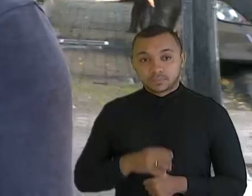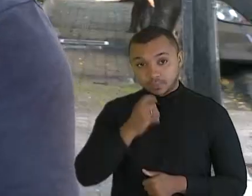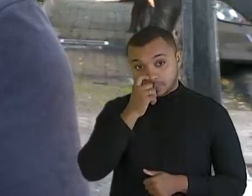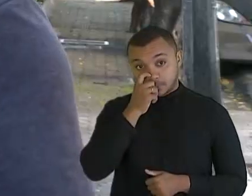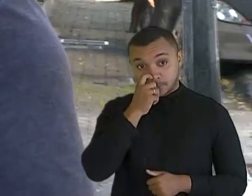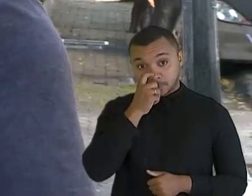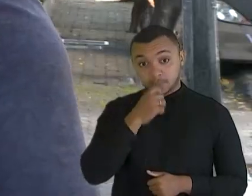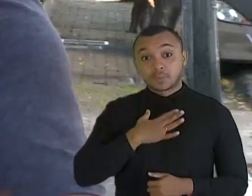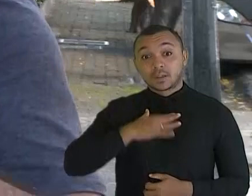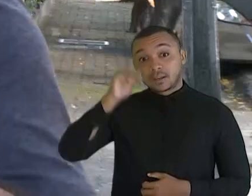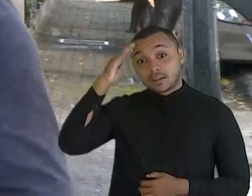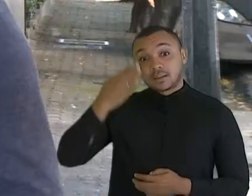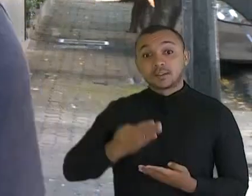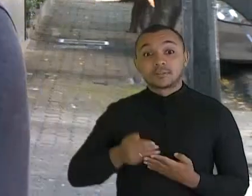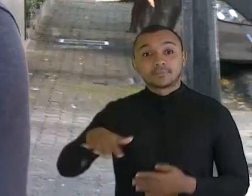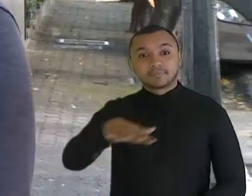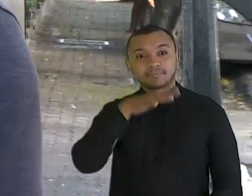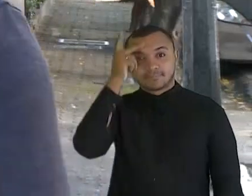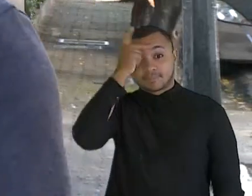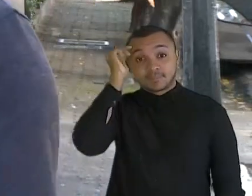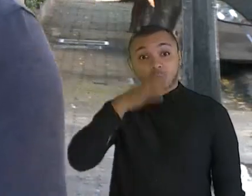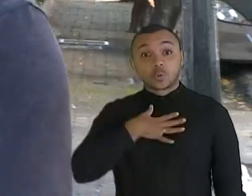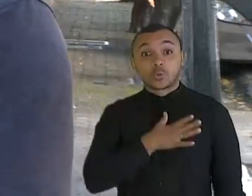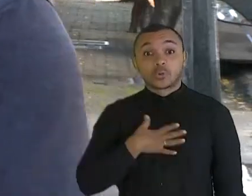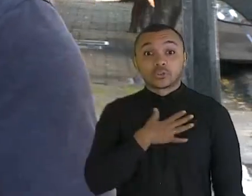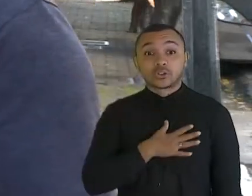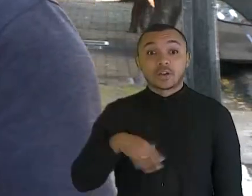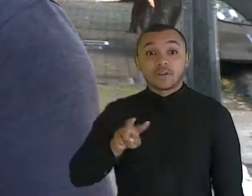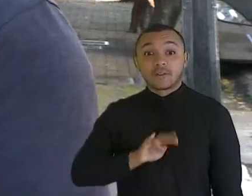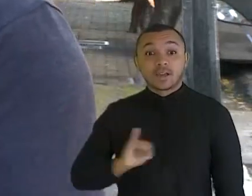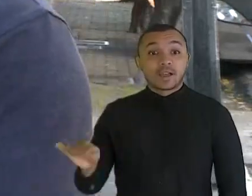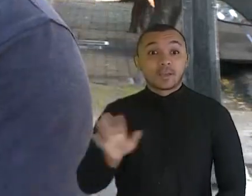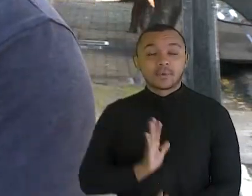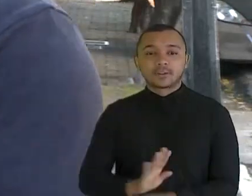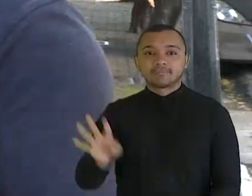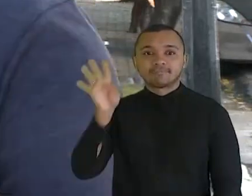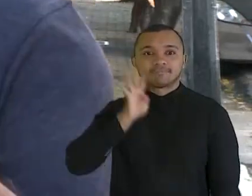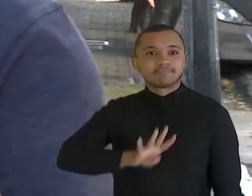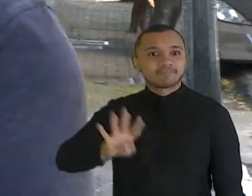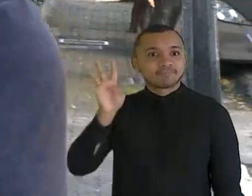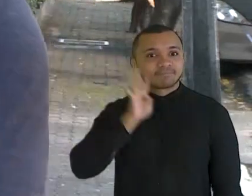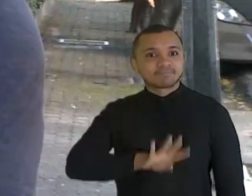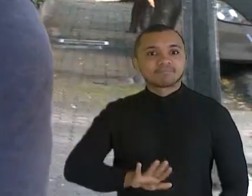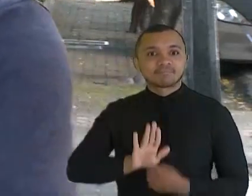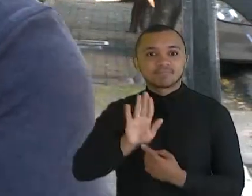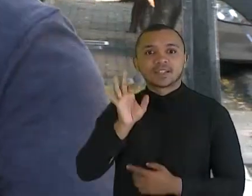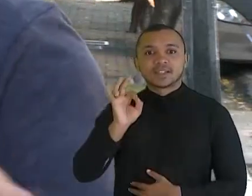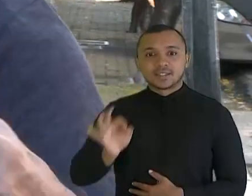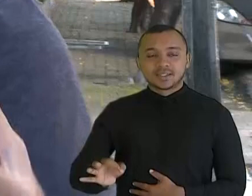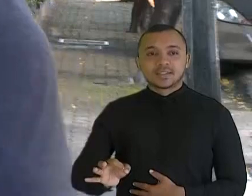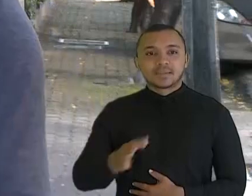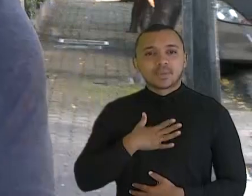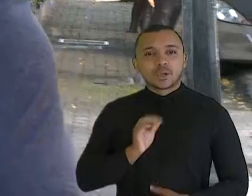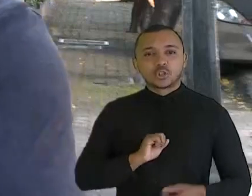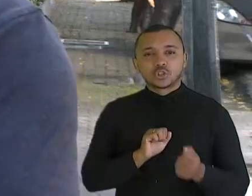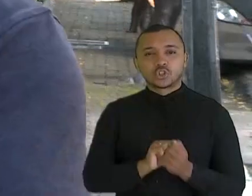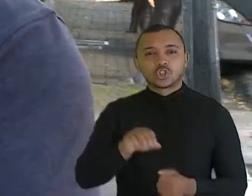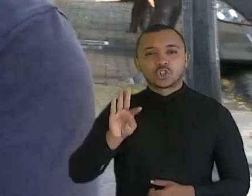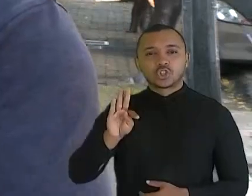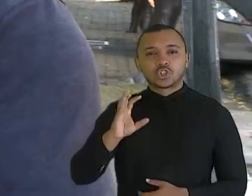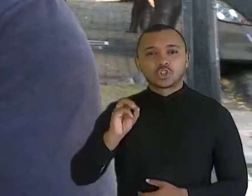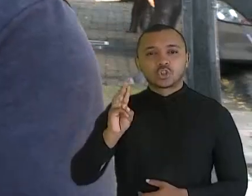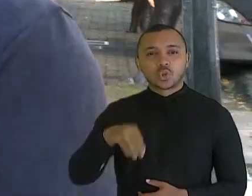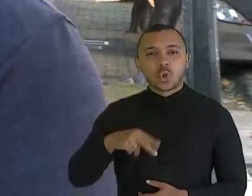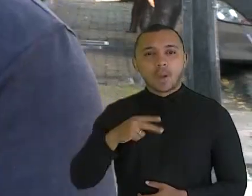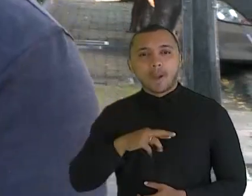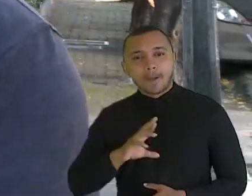acho que o pessoal vai gostar muito, porque é uma comédia, tá muito divertida, a gente colocou ali um tempero, né? Eu como